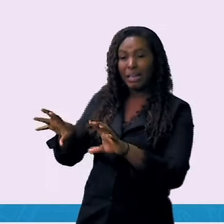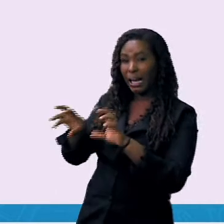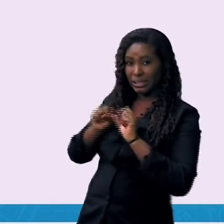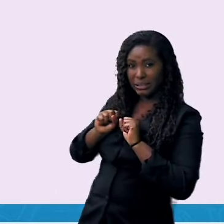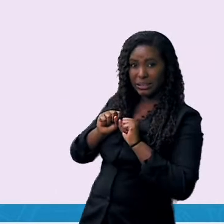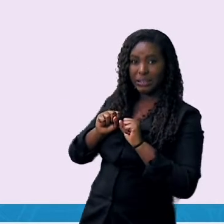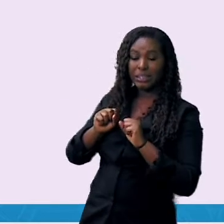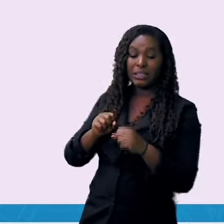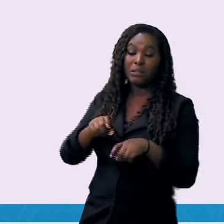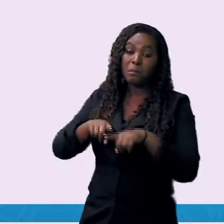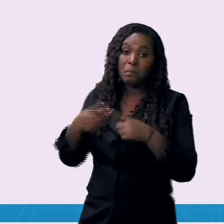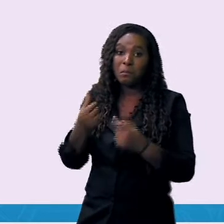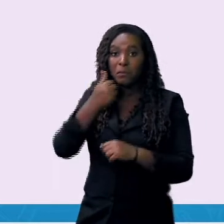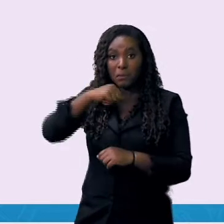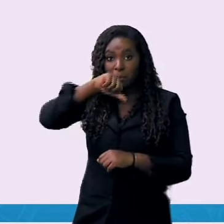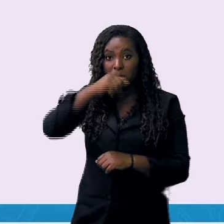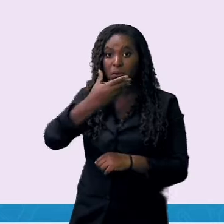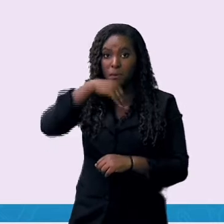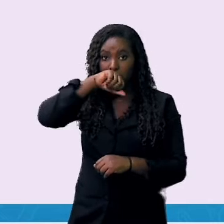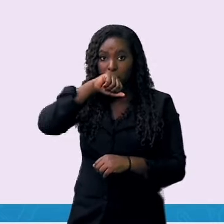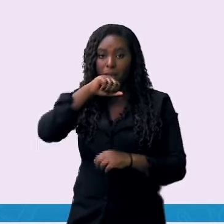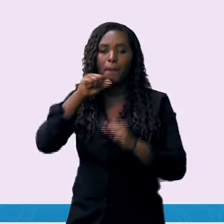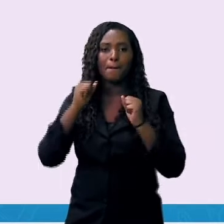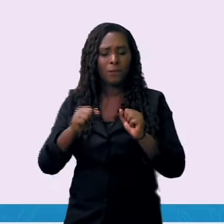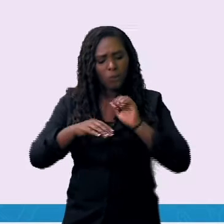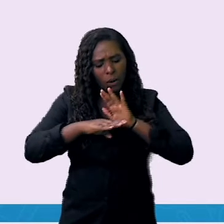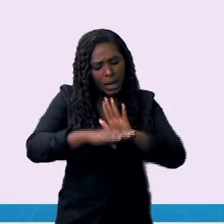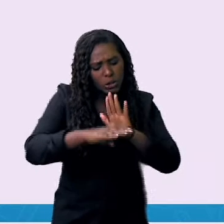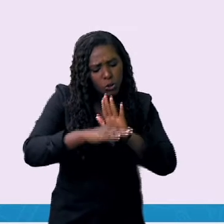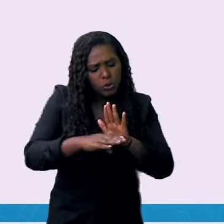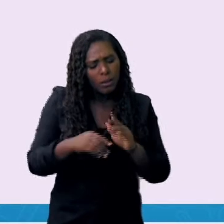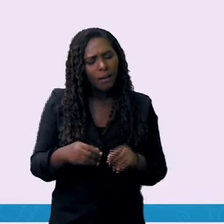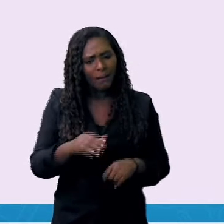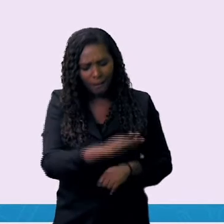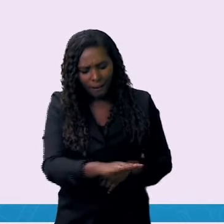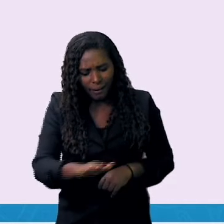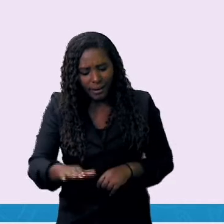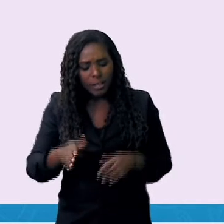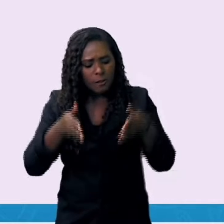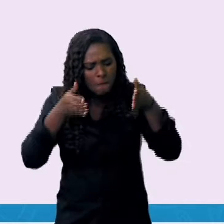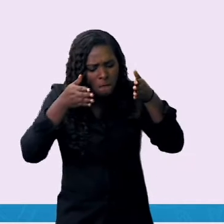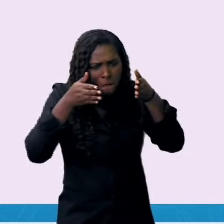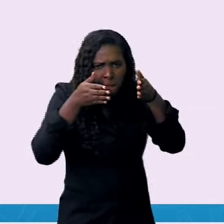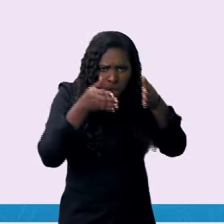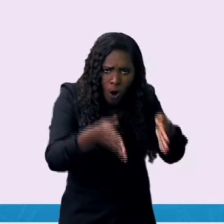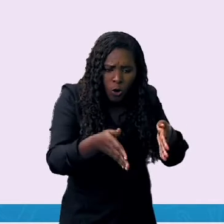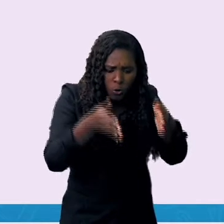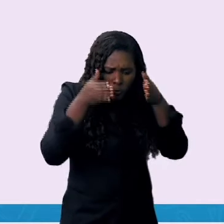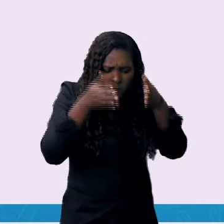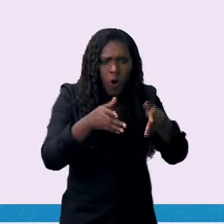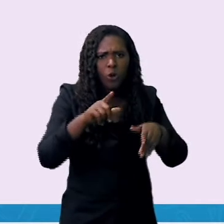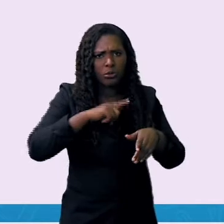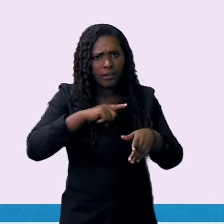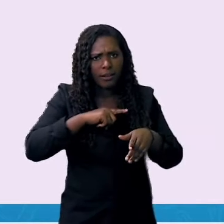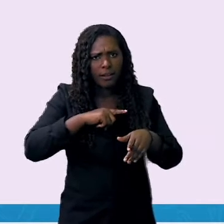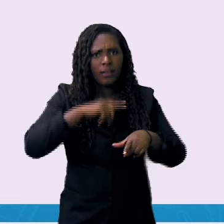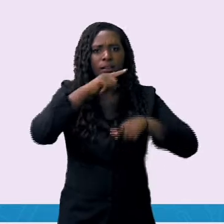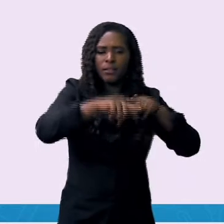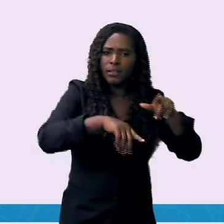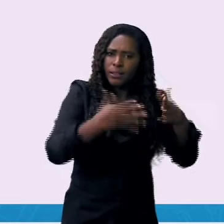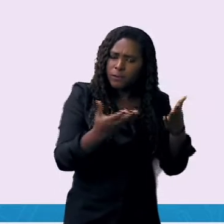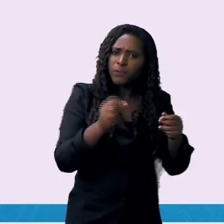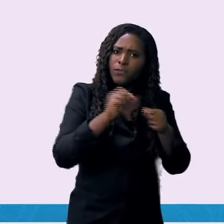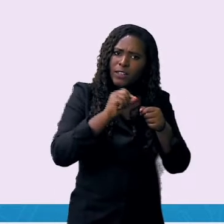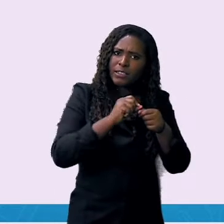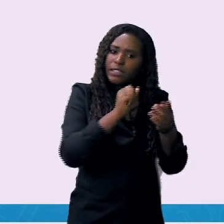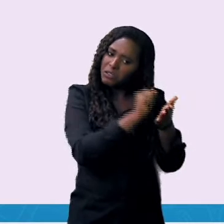disperse tanto. Esse tipo de rótulo faz com que seu filho, com que o seu aluno se torne um